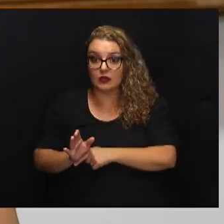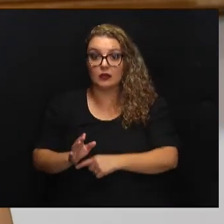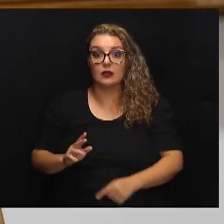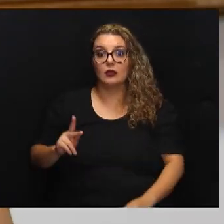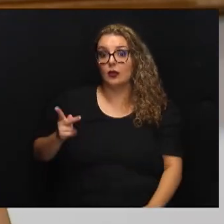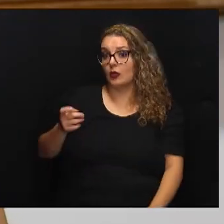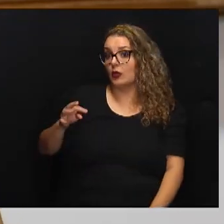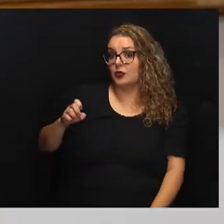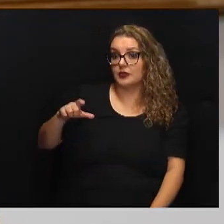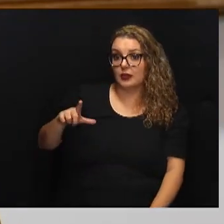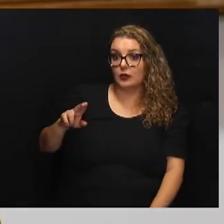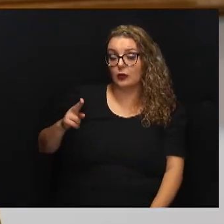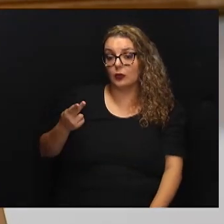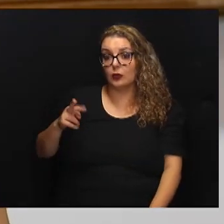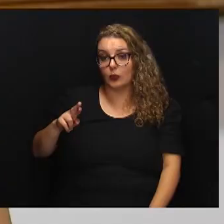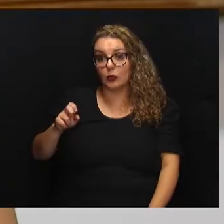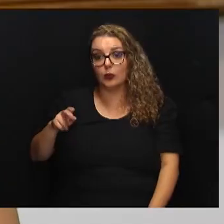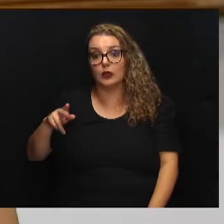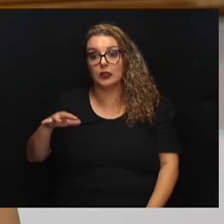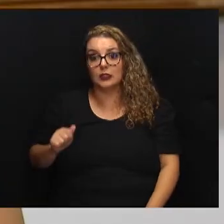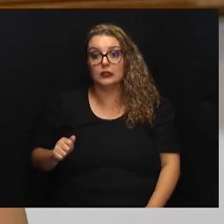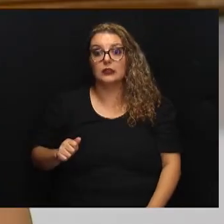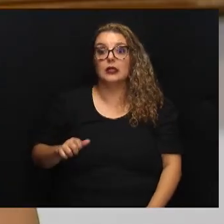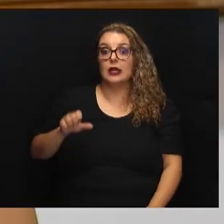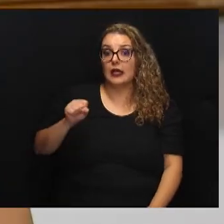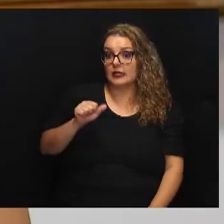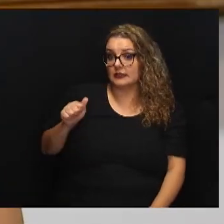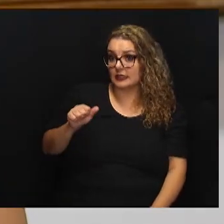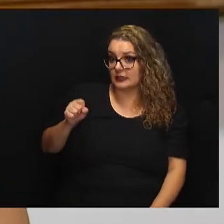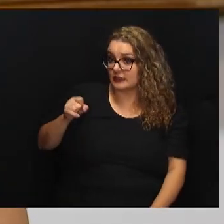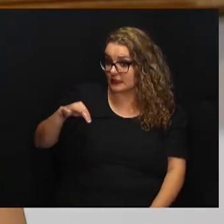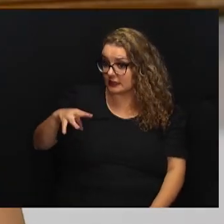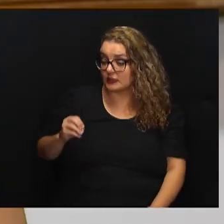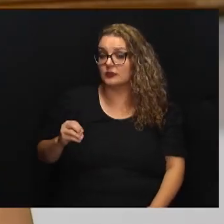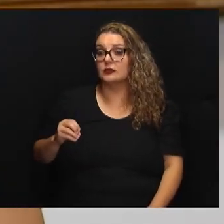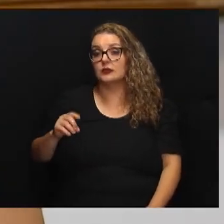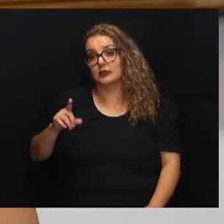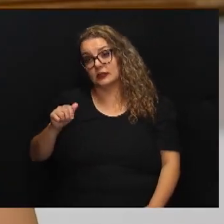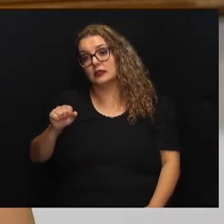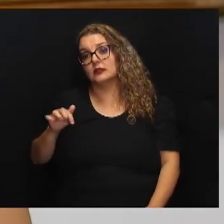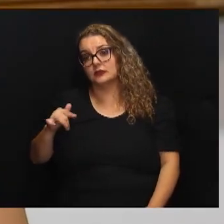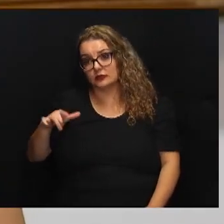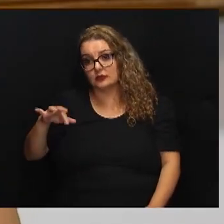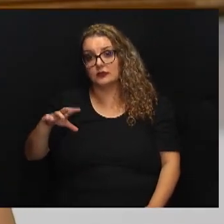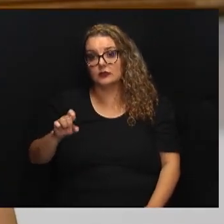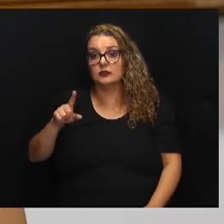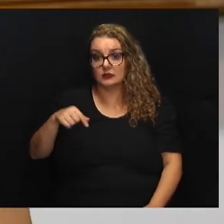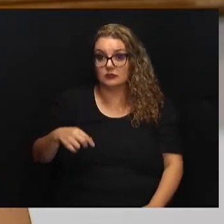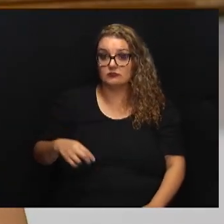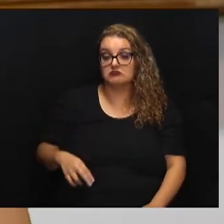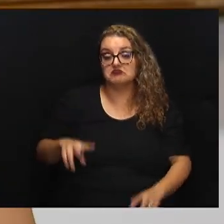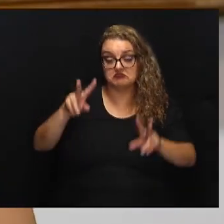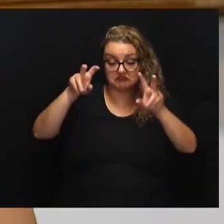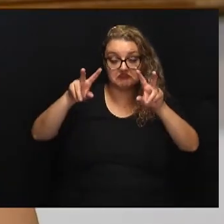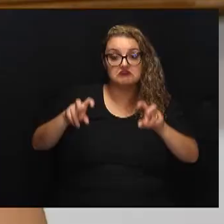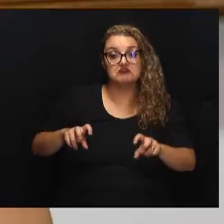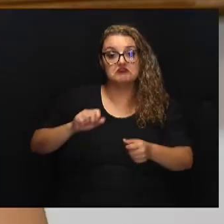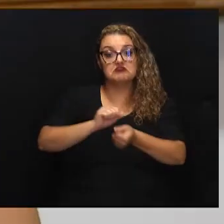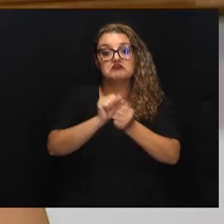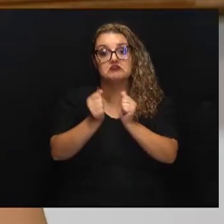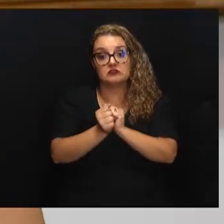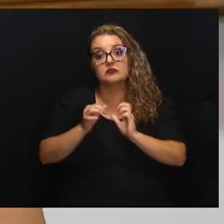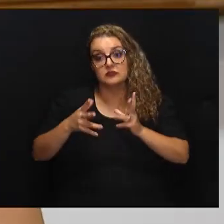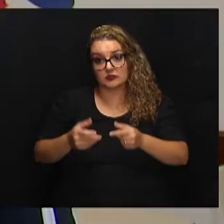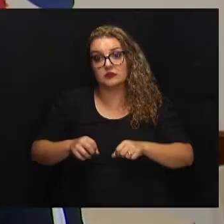Ruanda ou Assassino da Lua das Flores também é muito importante para você colocar na sua redação, que eles servem como repertório e às vezes encaixam muito bem com aquilo que